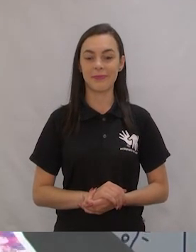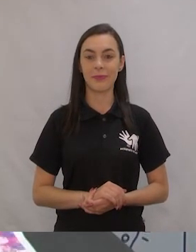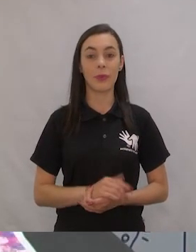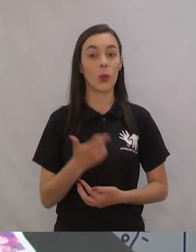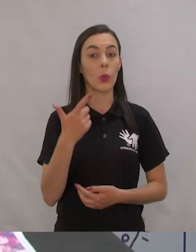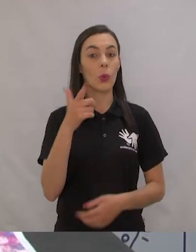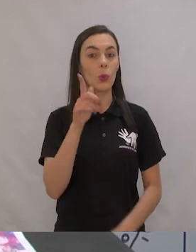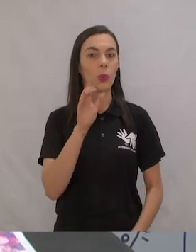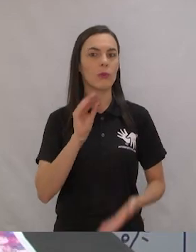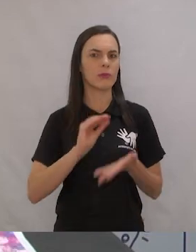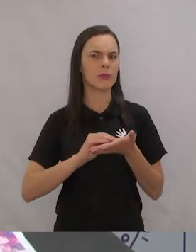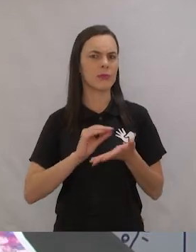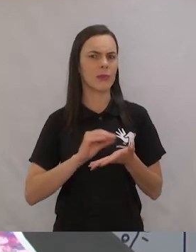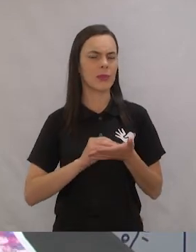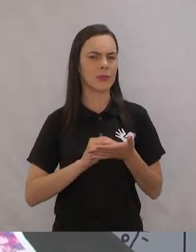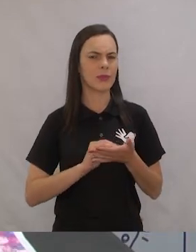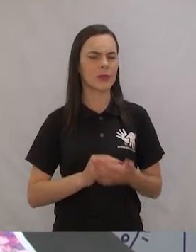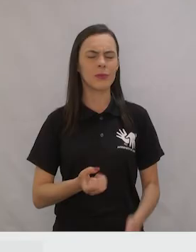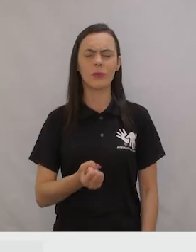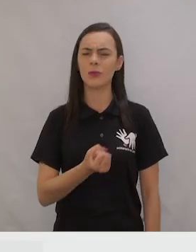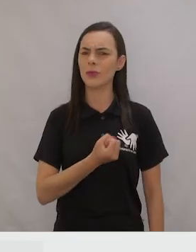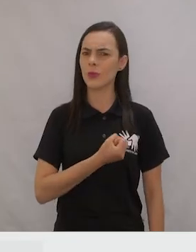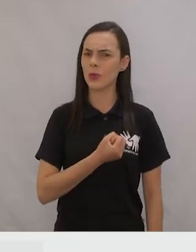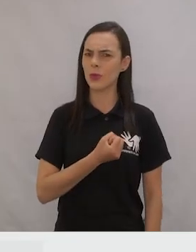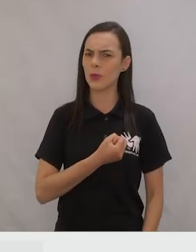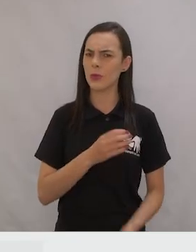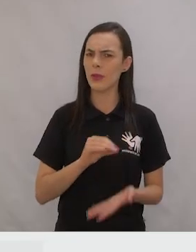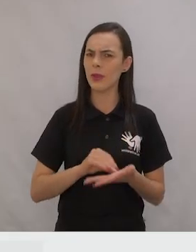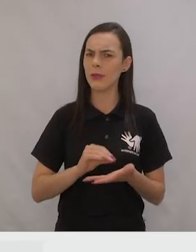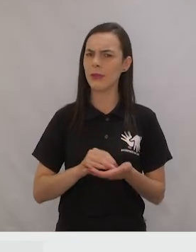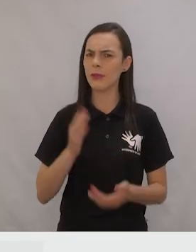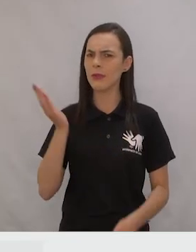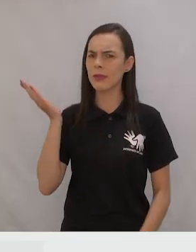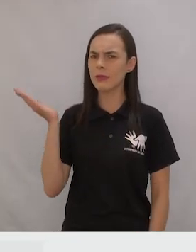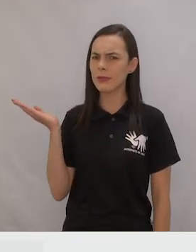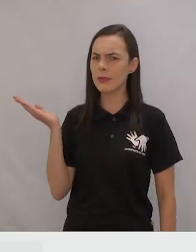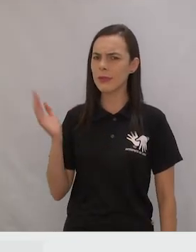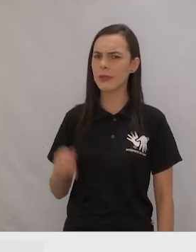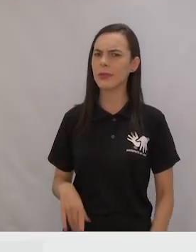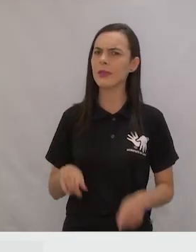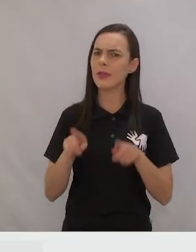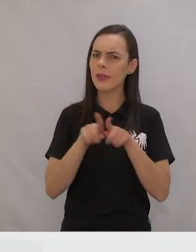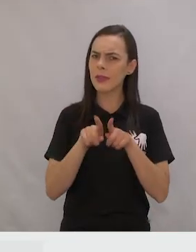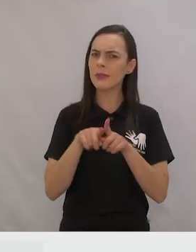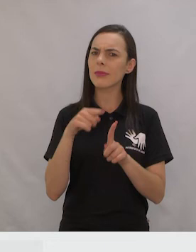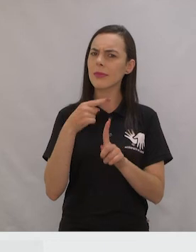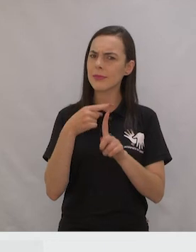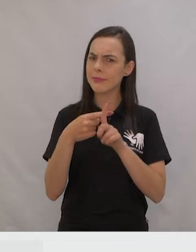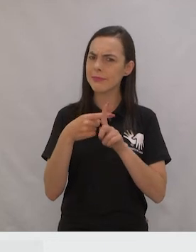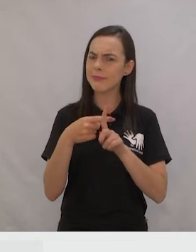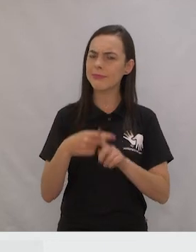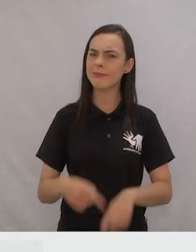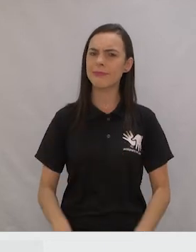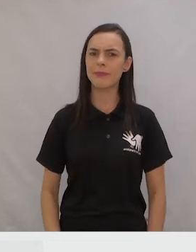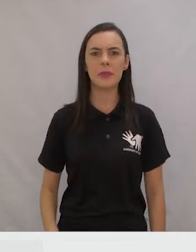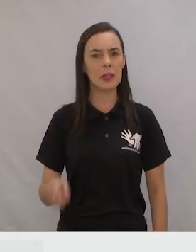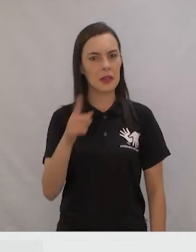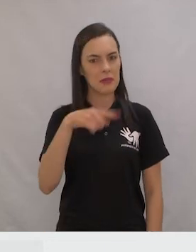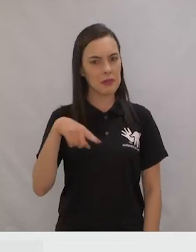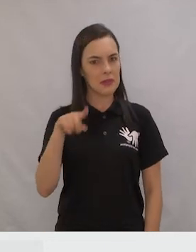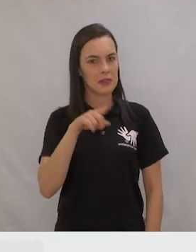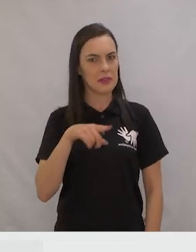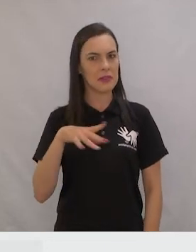Mais um faltando. Qual é o número que falta nessa operação também de adição? Vocês vão